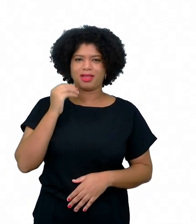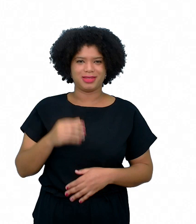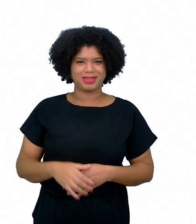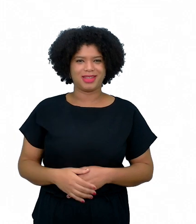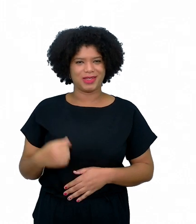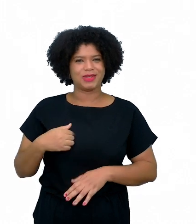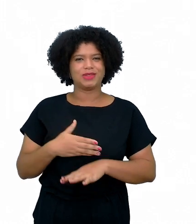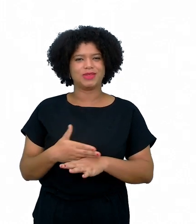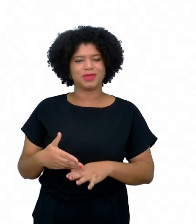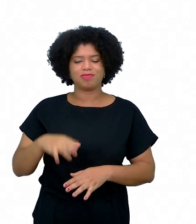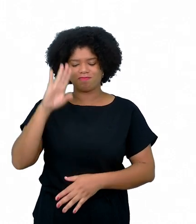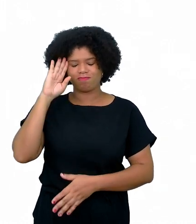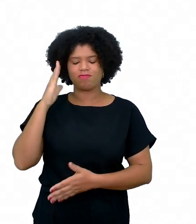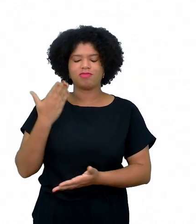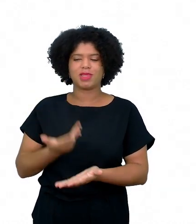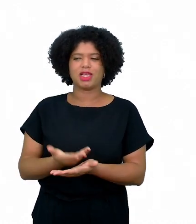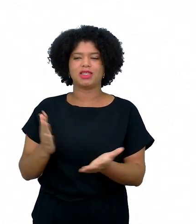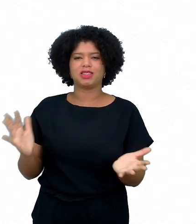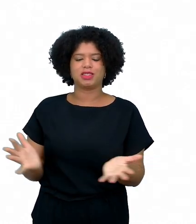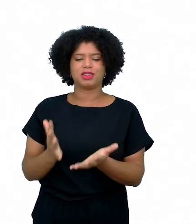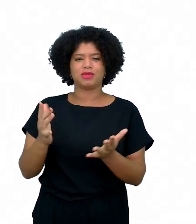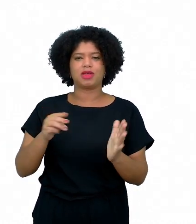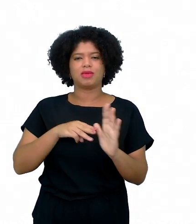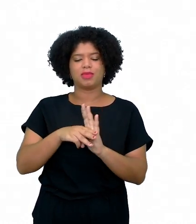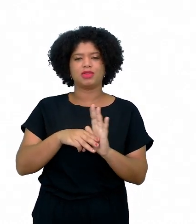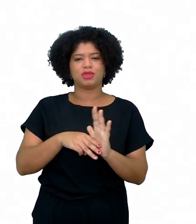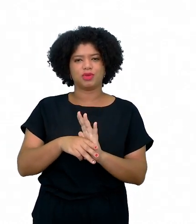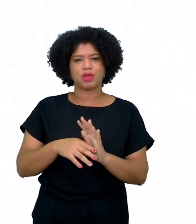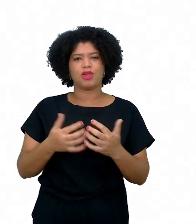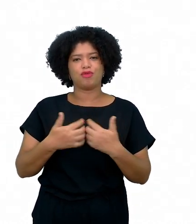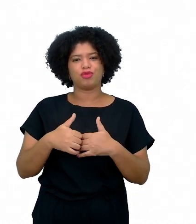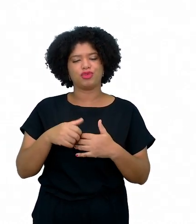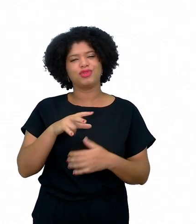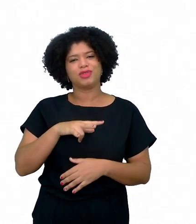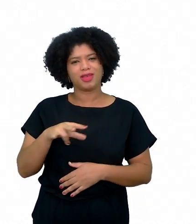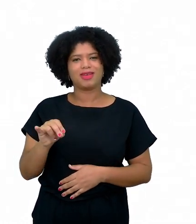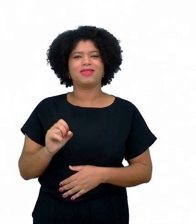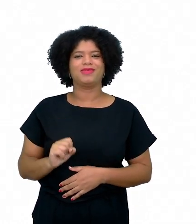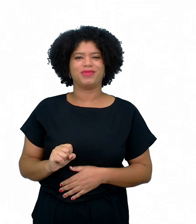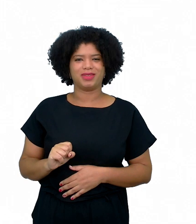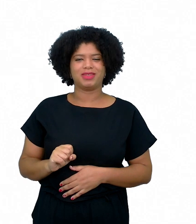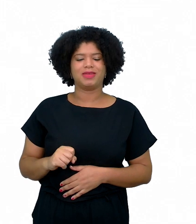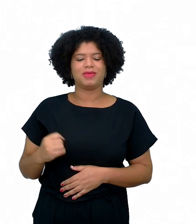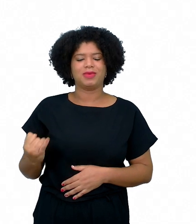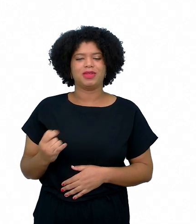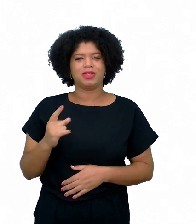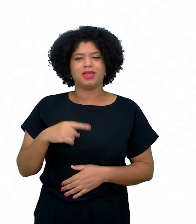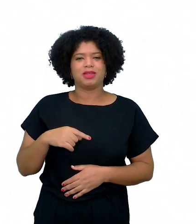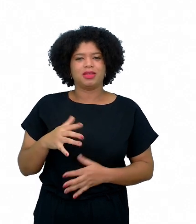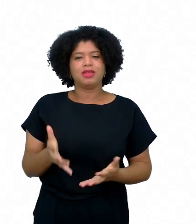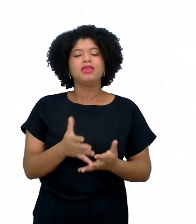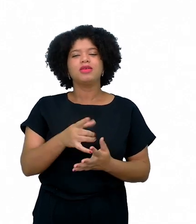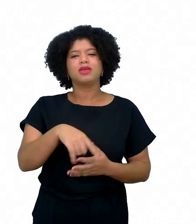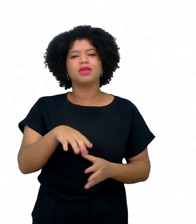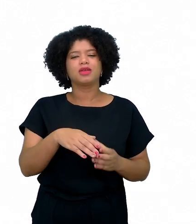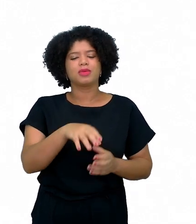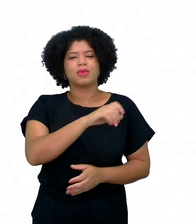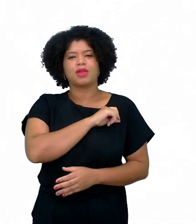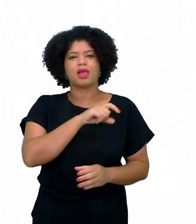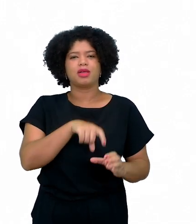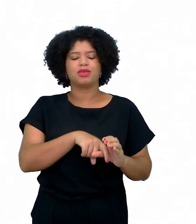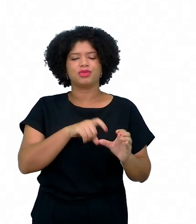vamos acreditar, né? Que esta metodologia, ela dá autoria para os estudantes, ela